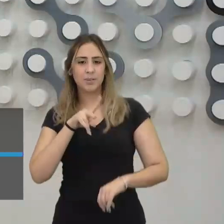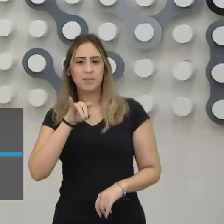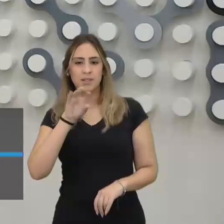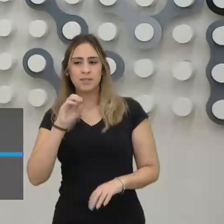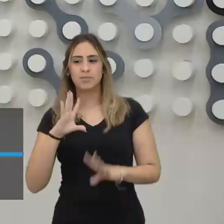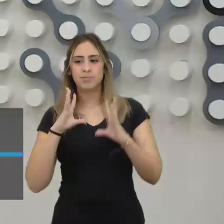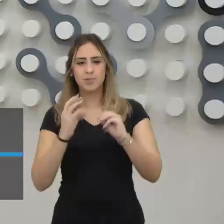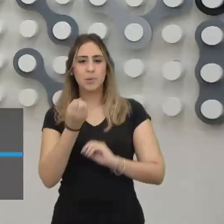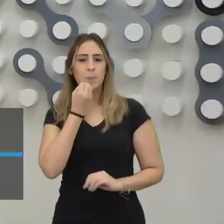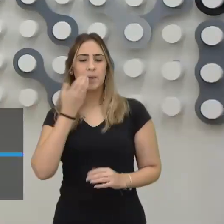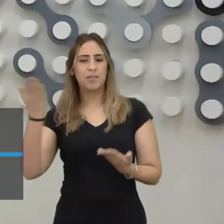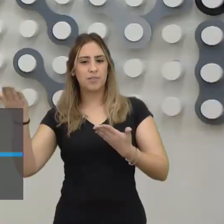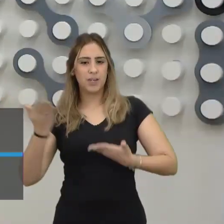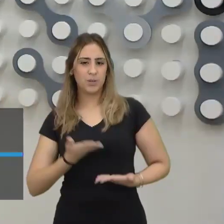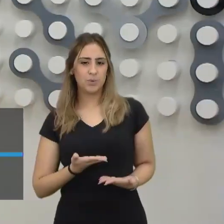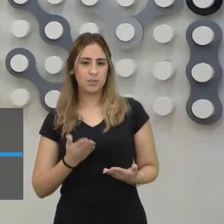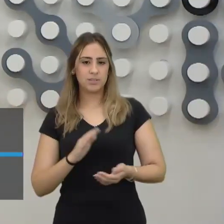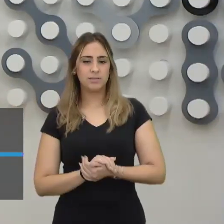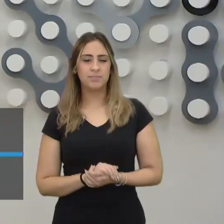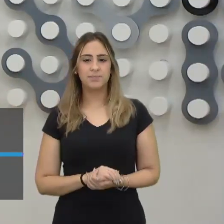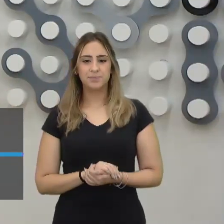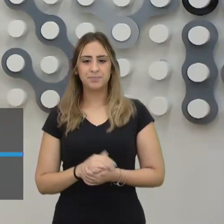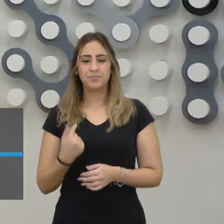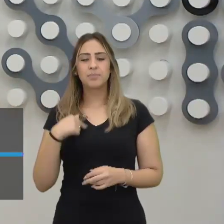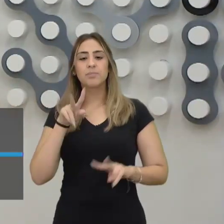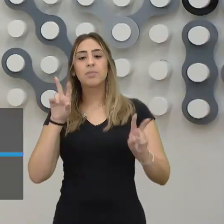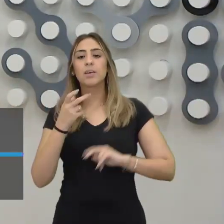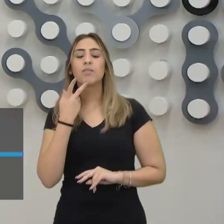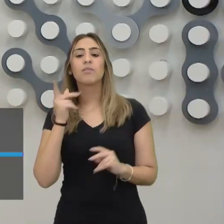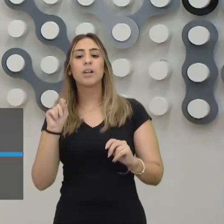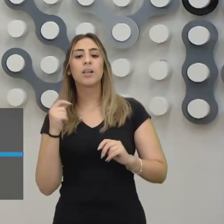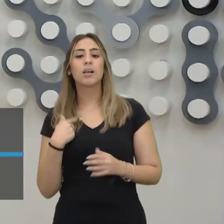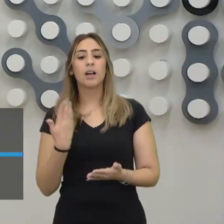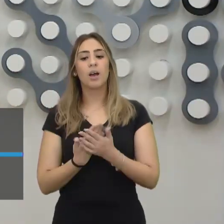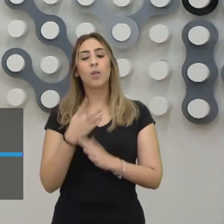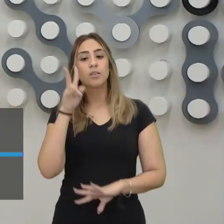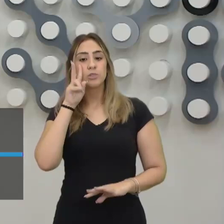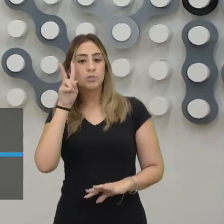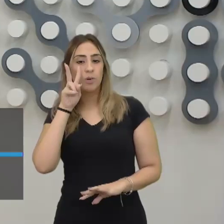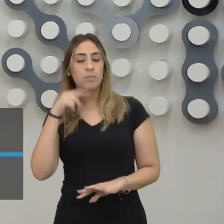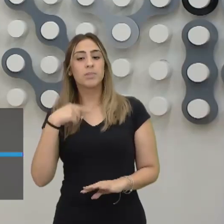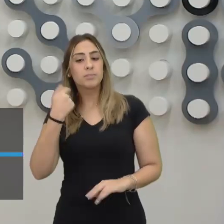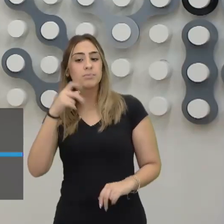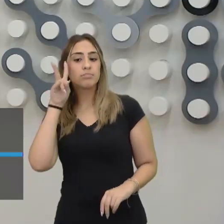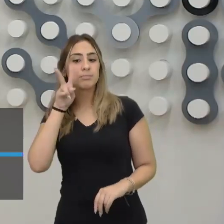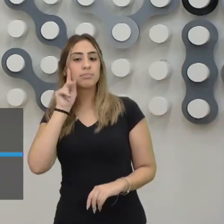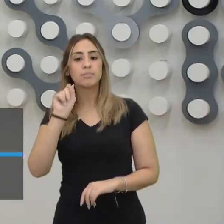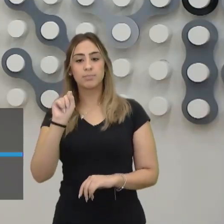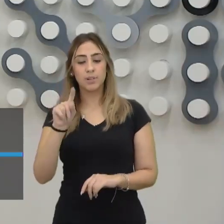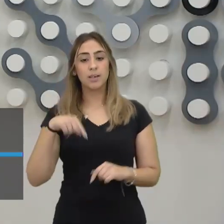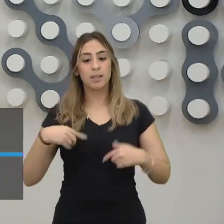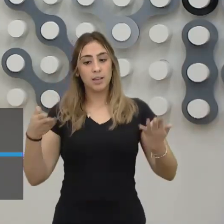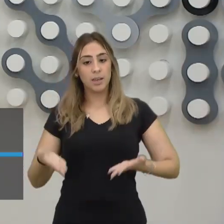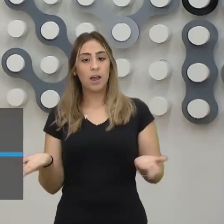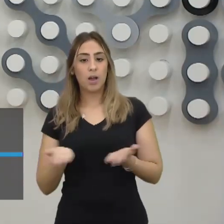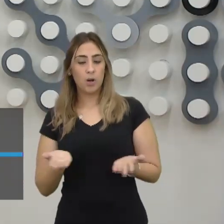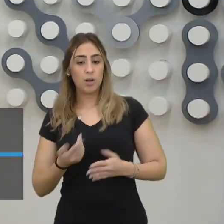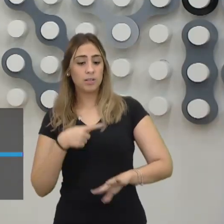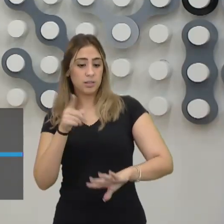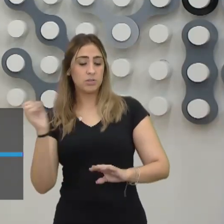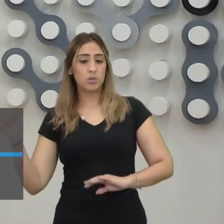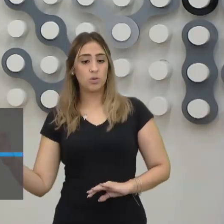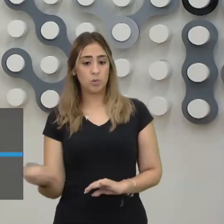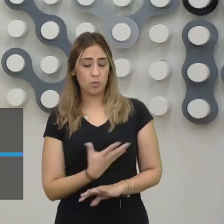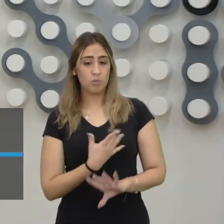Sejam todos muito bem-vindos. Eu ia falar aula de história, mas a gente tem que lembrar que aqui, agora, nesse